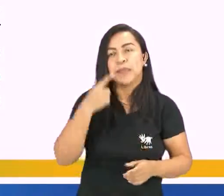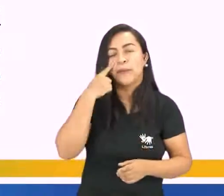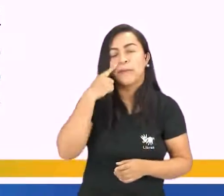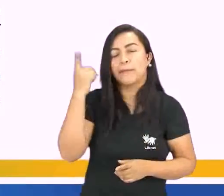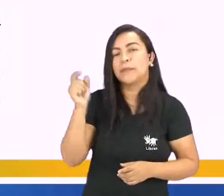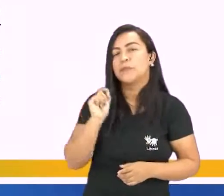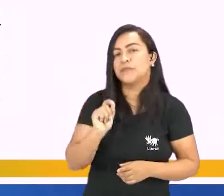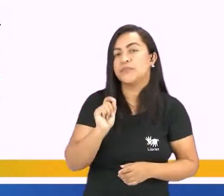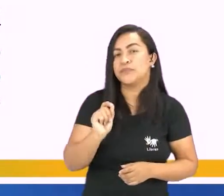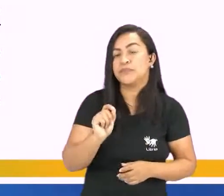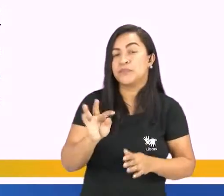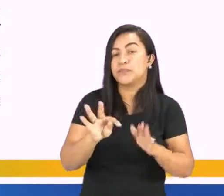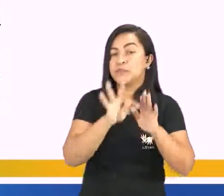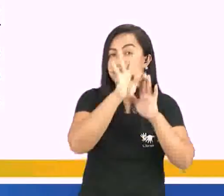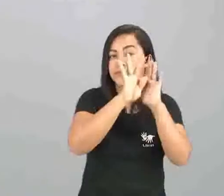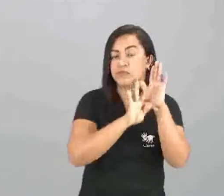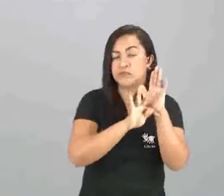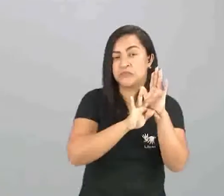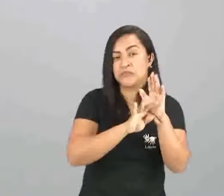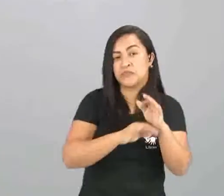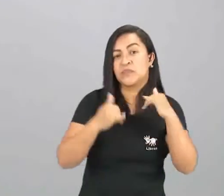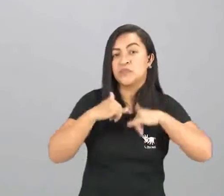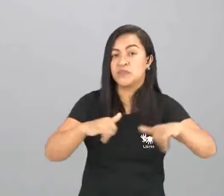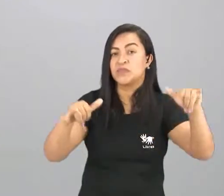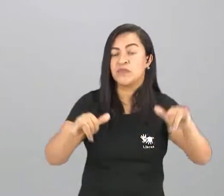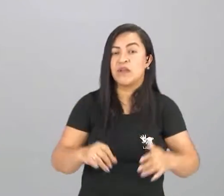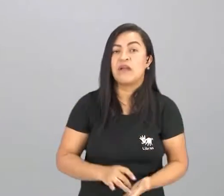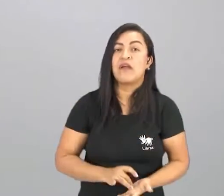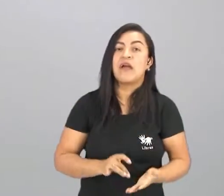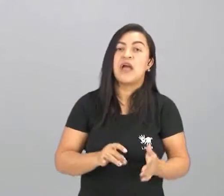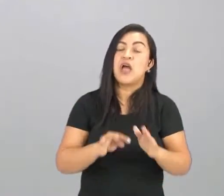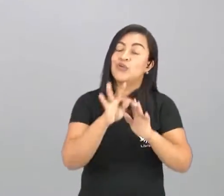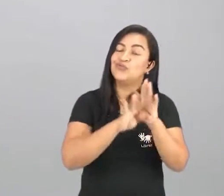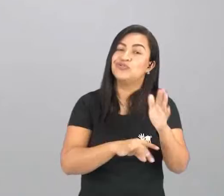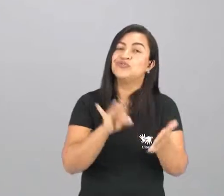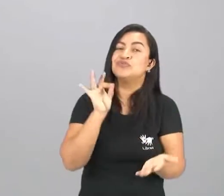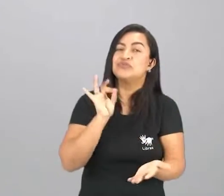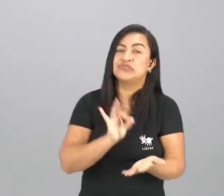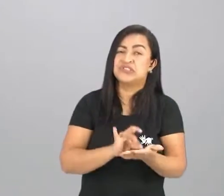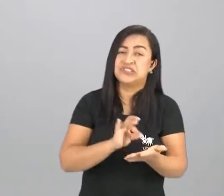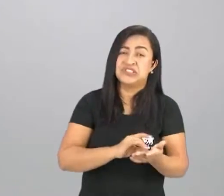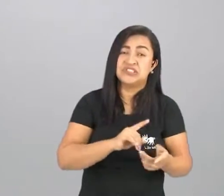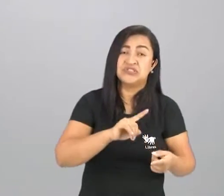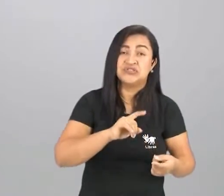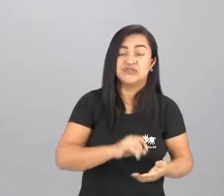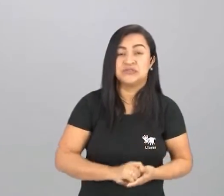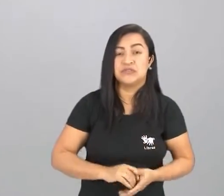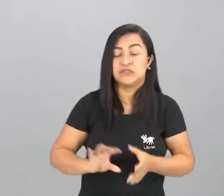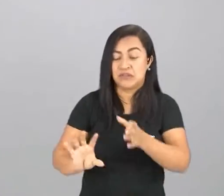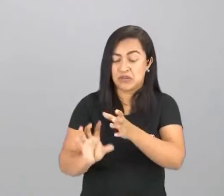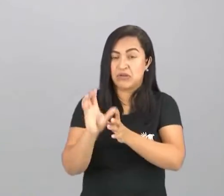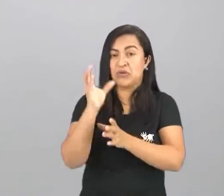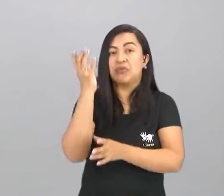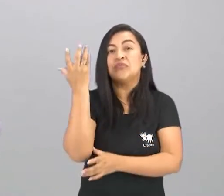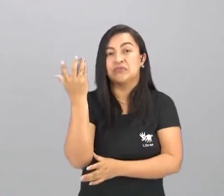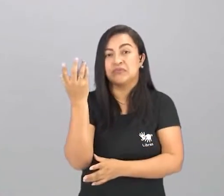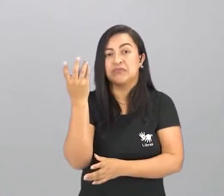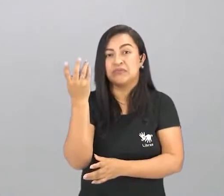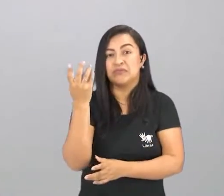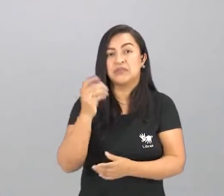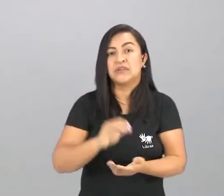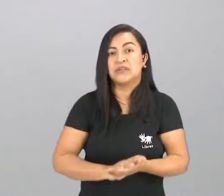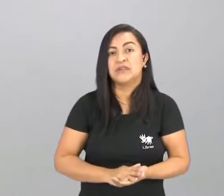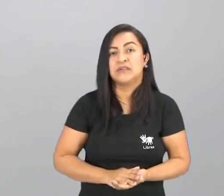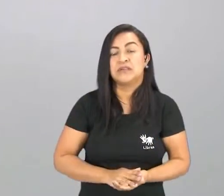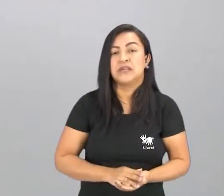texto informativo ele é um texto verdadeiro. Ele vai contar realmente o que está acontecendo. Ele é um texto que busca